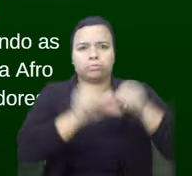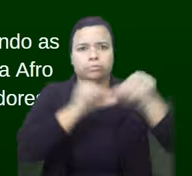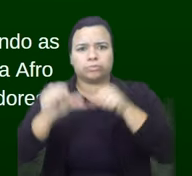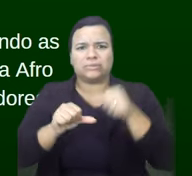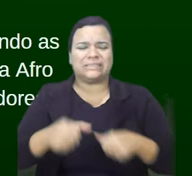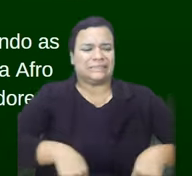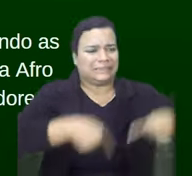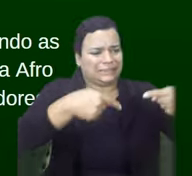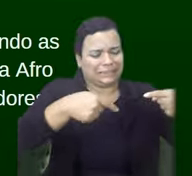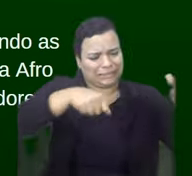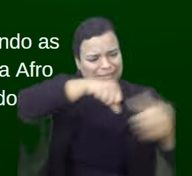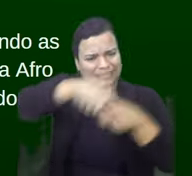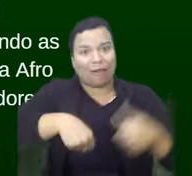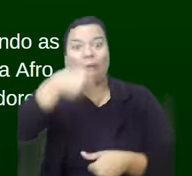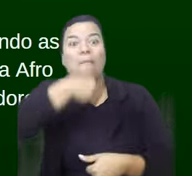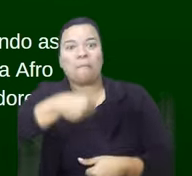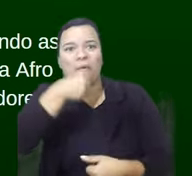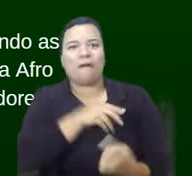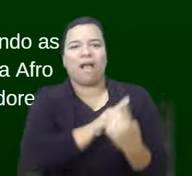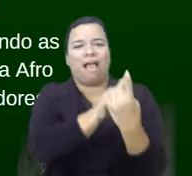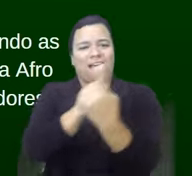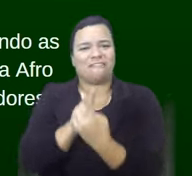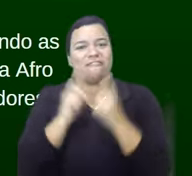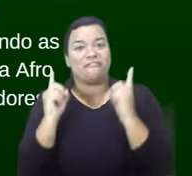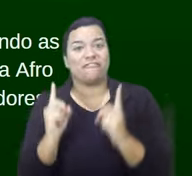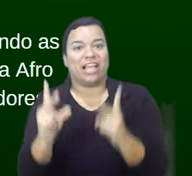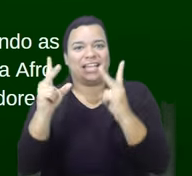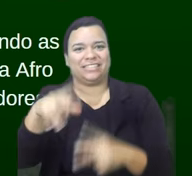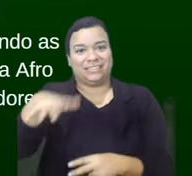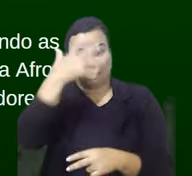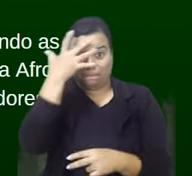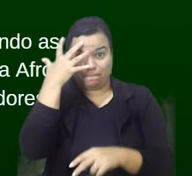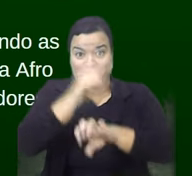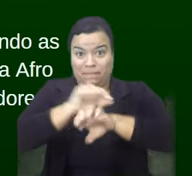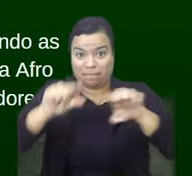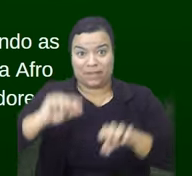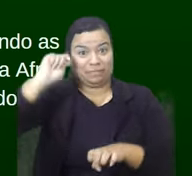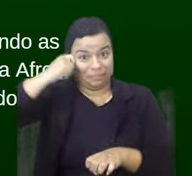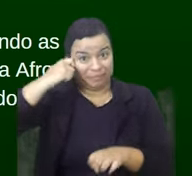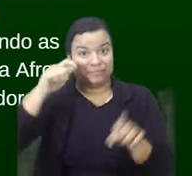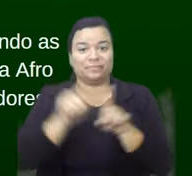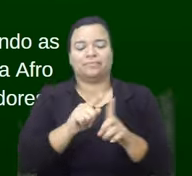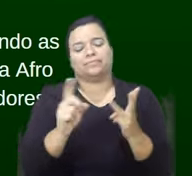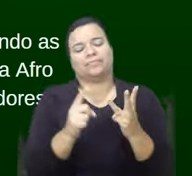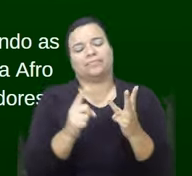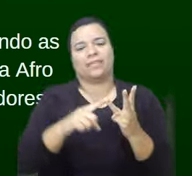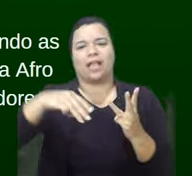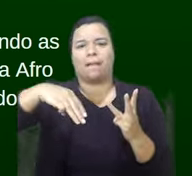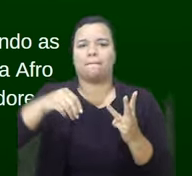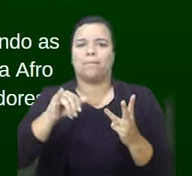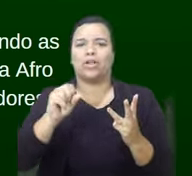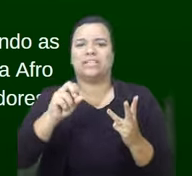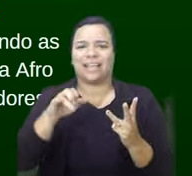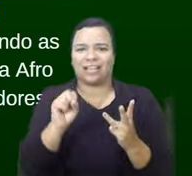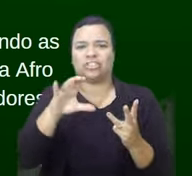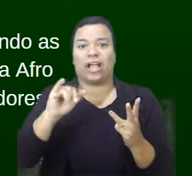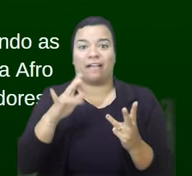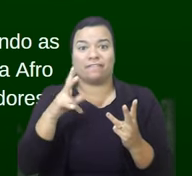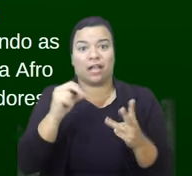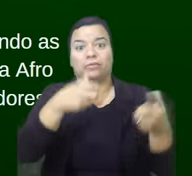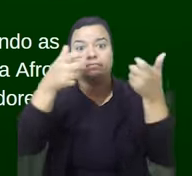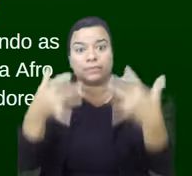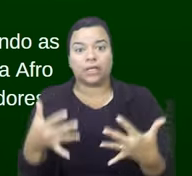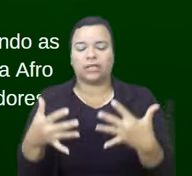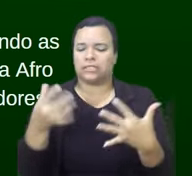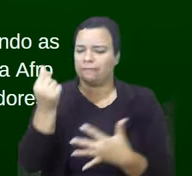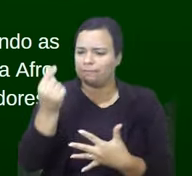oportunidades atendimento em vendas para afroempreendedores o Moisés Carvalho que vai falar sobre descomplicando